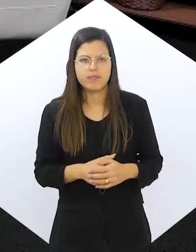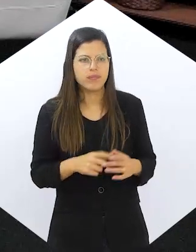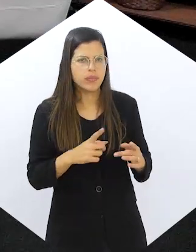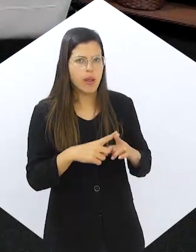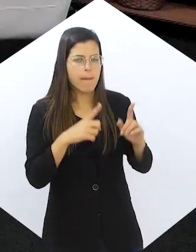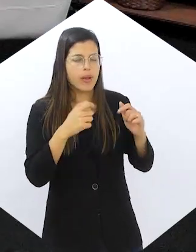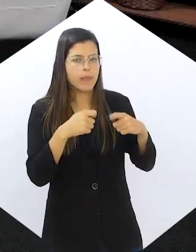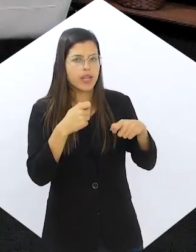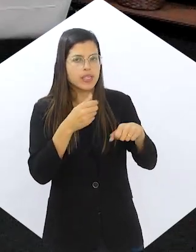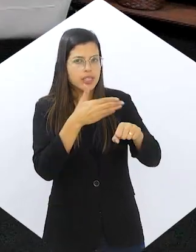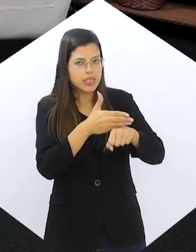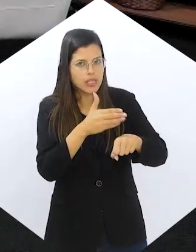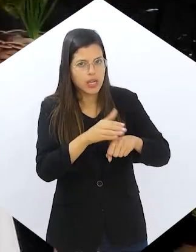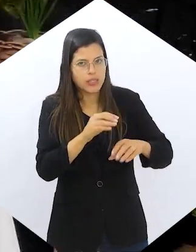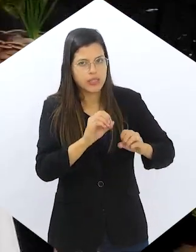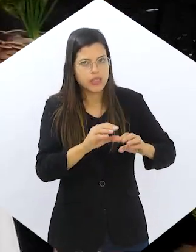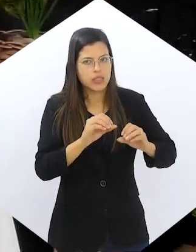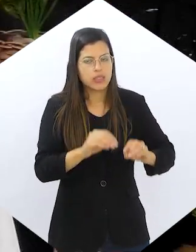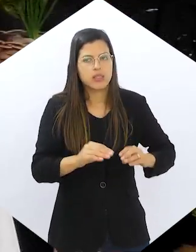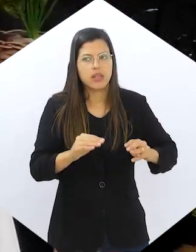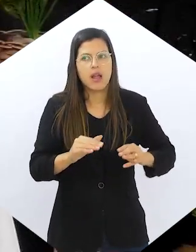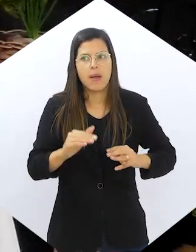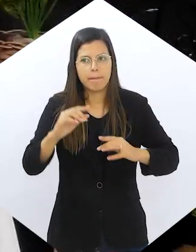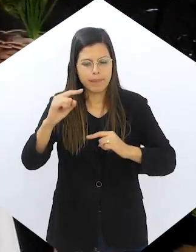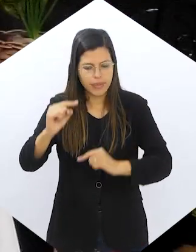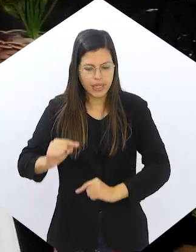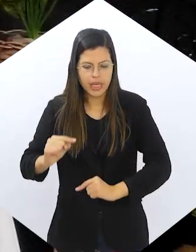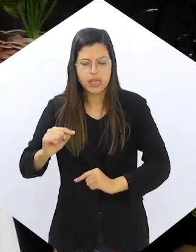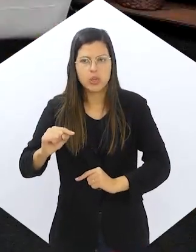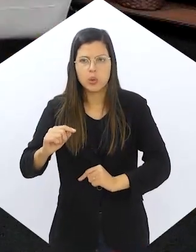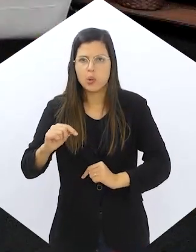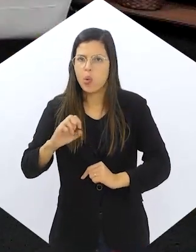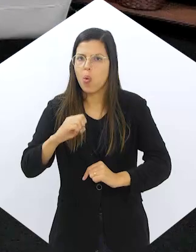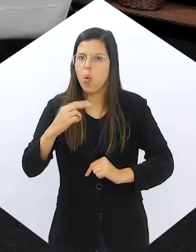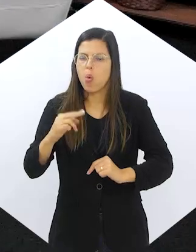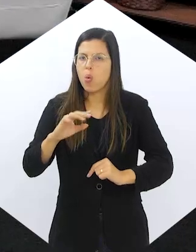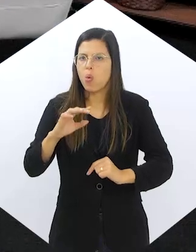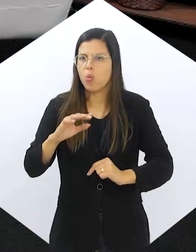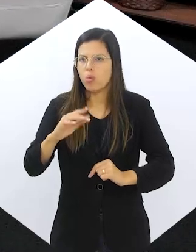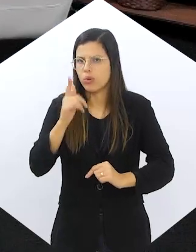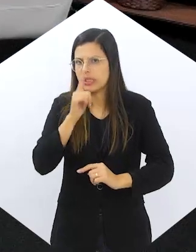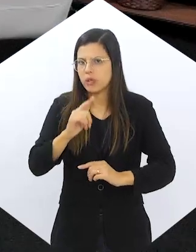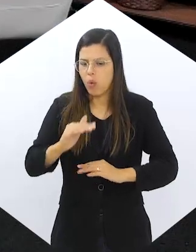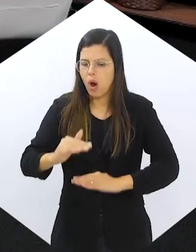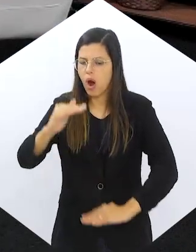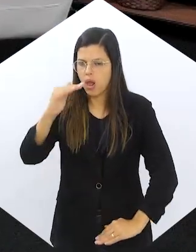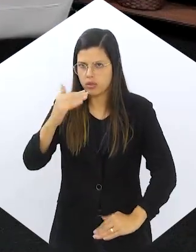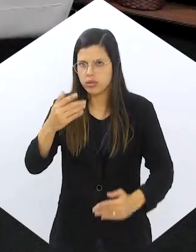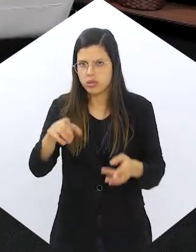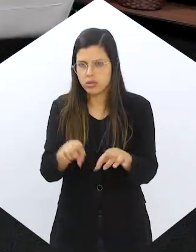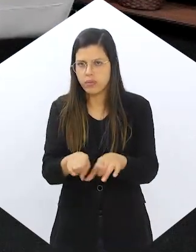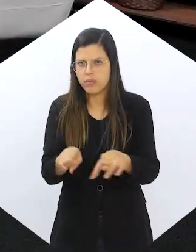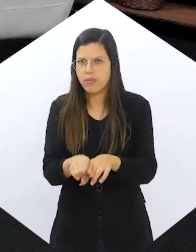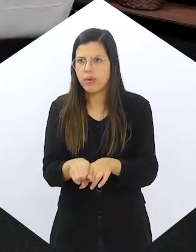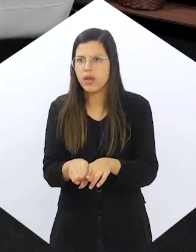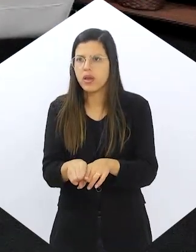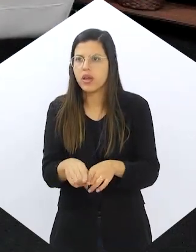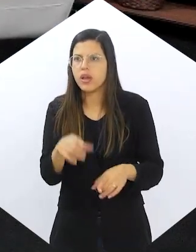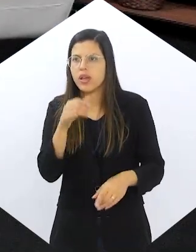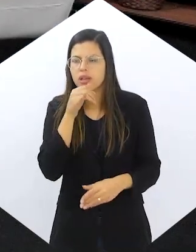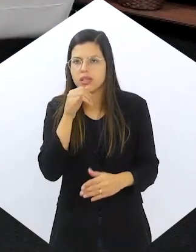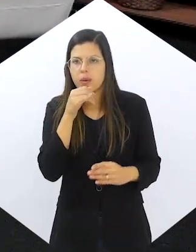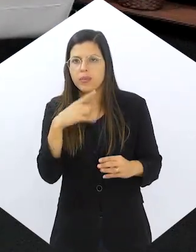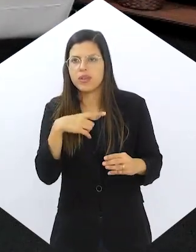adestrar desde pequeno ou eu consigo adestrar um cachorro já grande? Consegue adestrar grande. Consigo. Esses cachorros, por exemplo, tem muitos cães em feiras